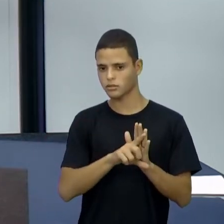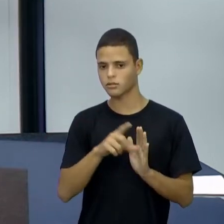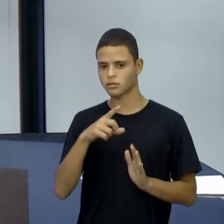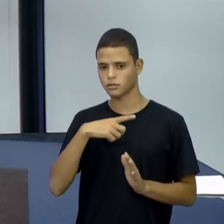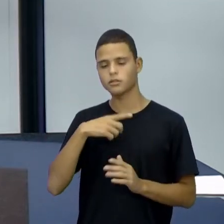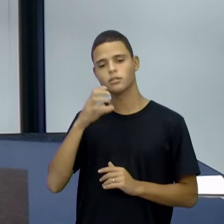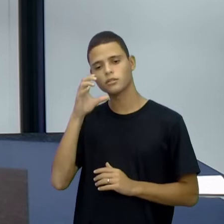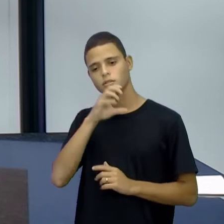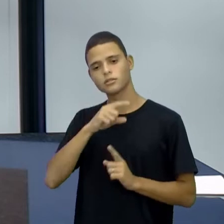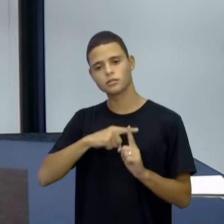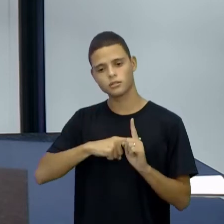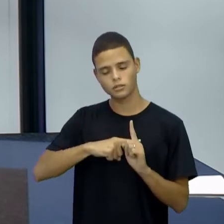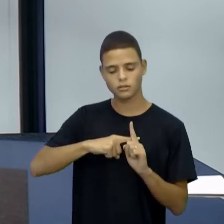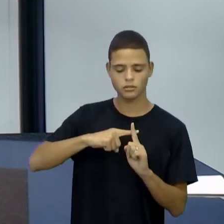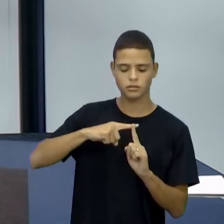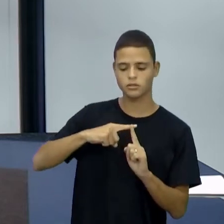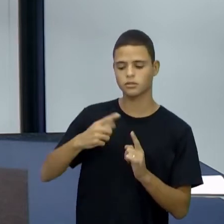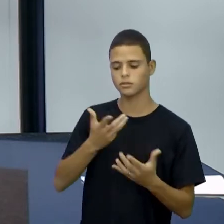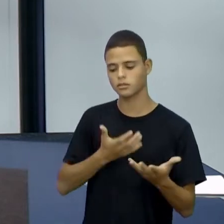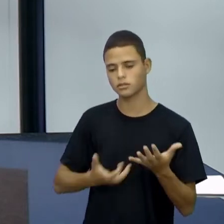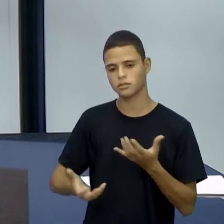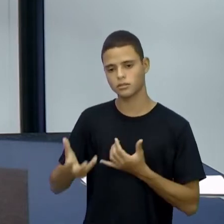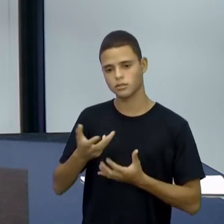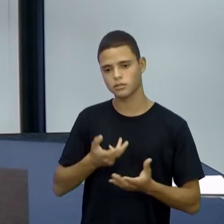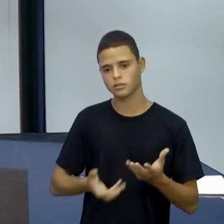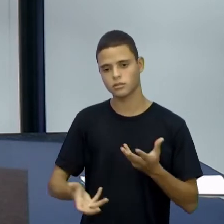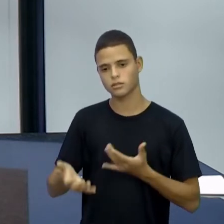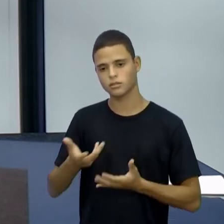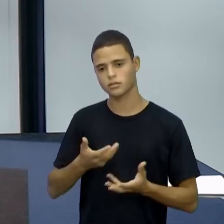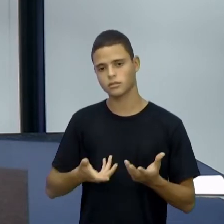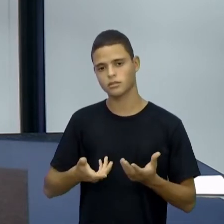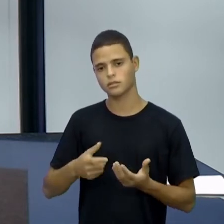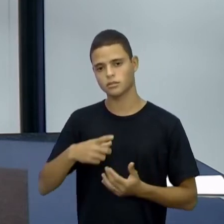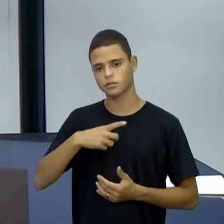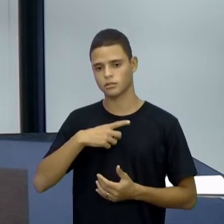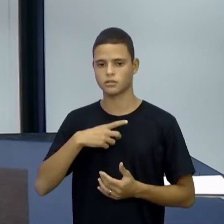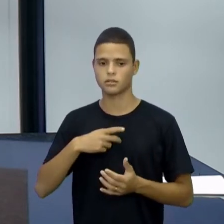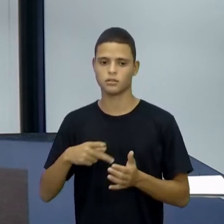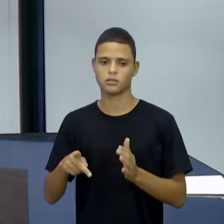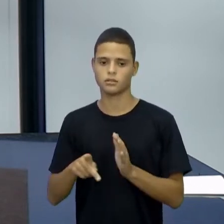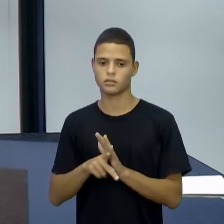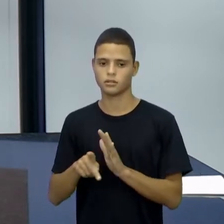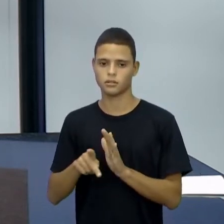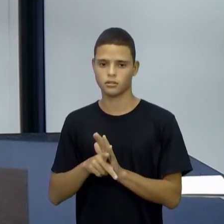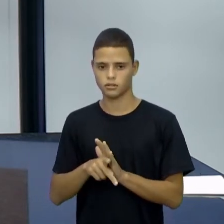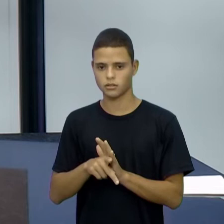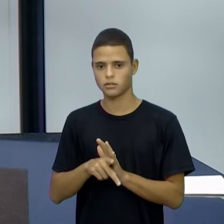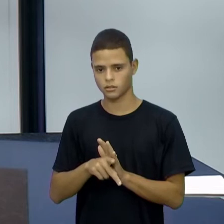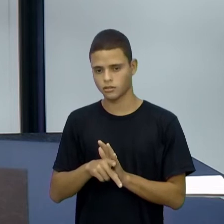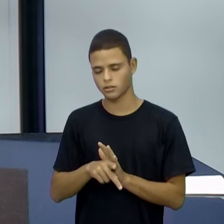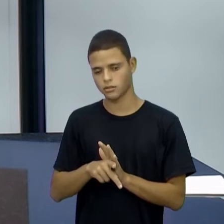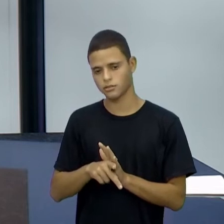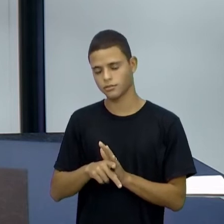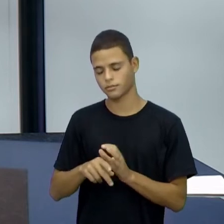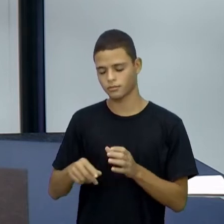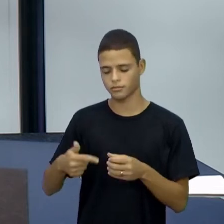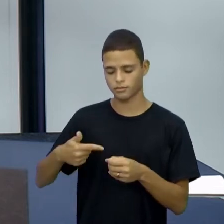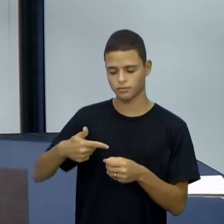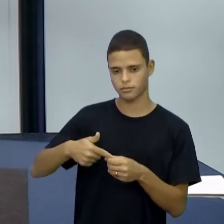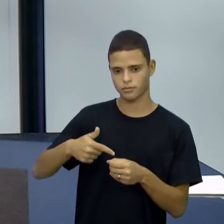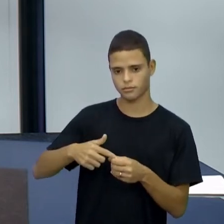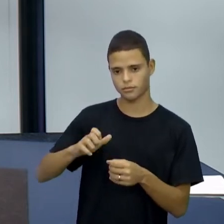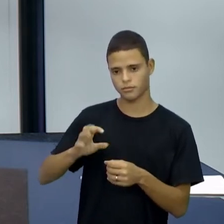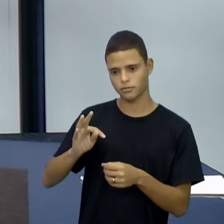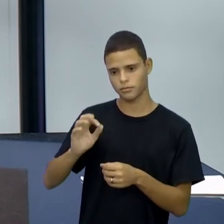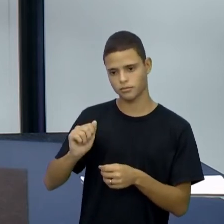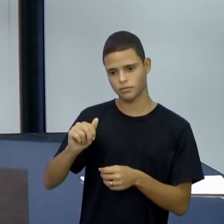oferece o calor que este combustível está dando, que é a fonte inicial, é o próprio etanol, né? Na